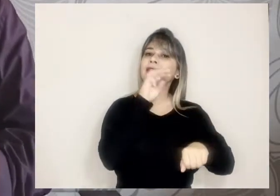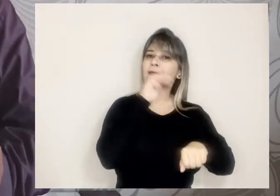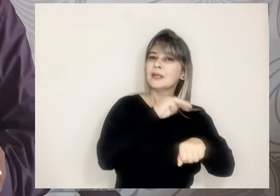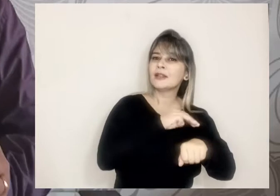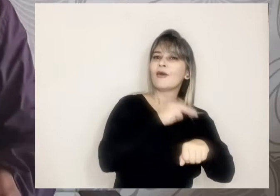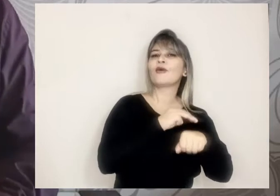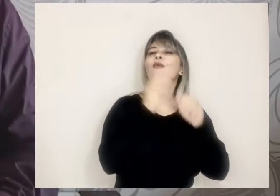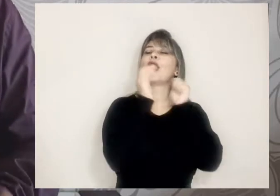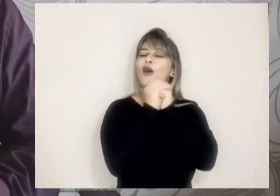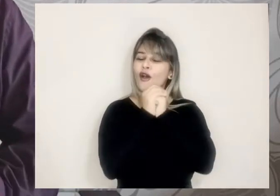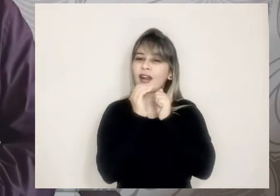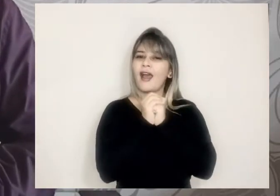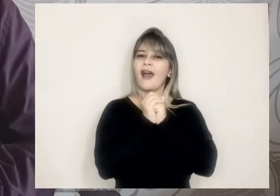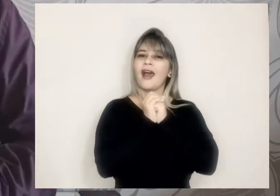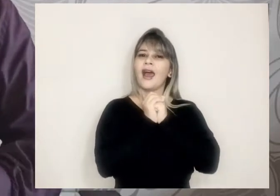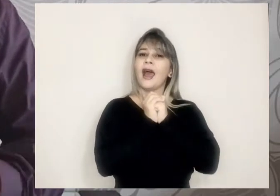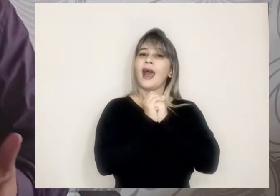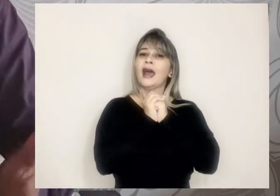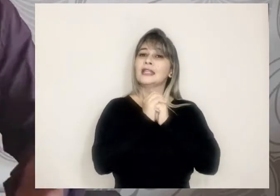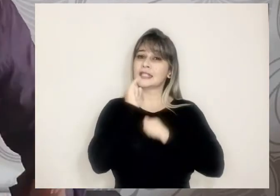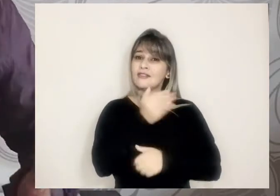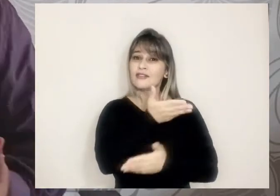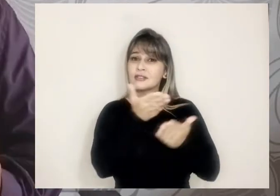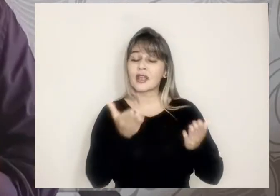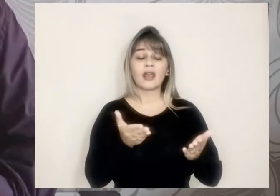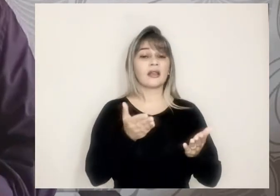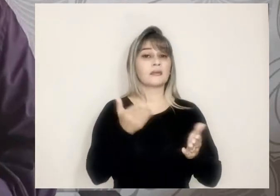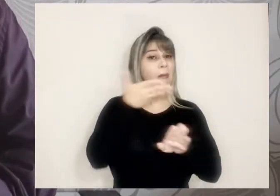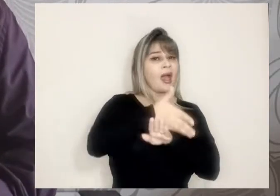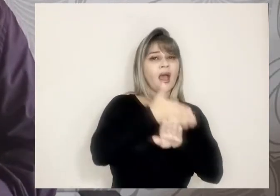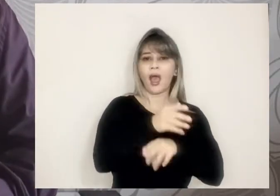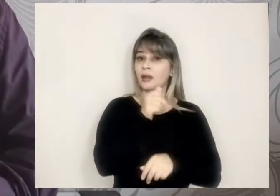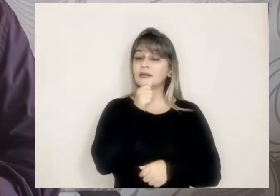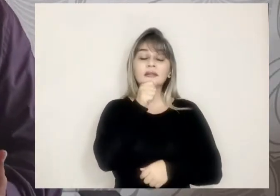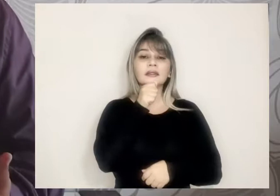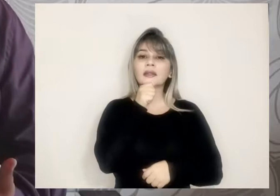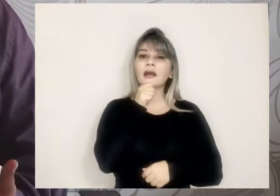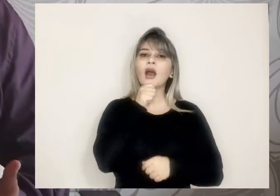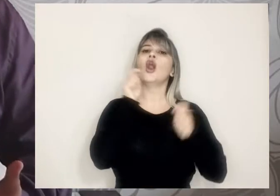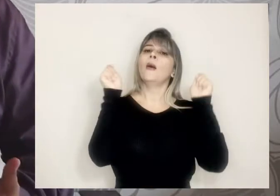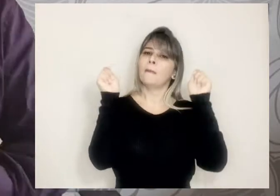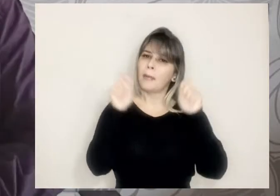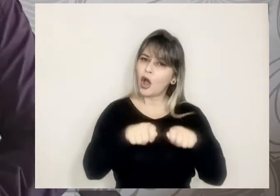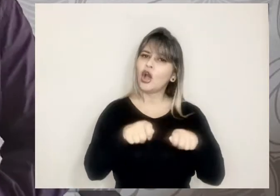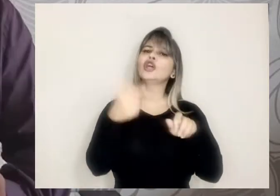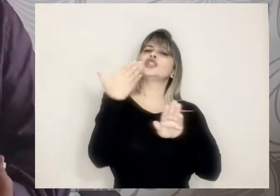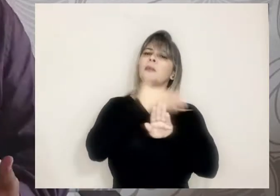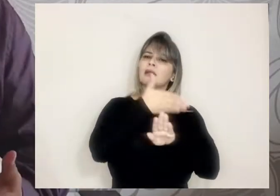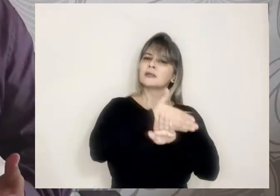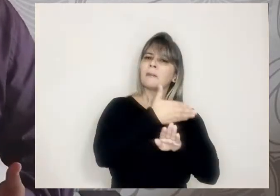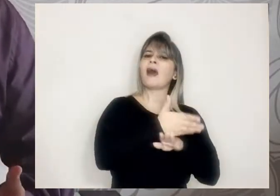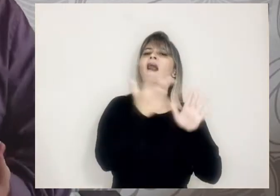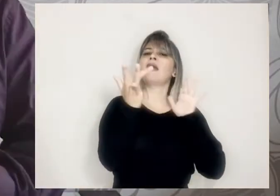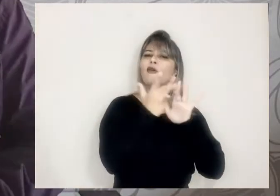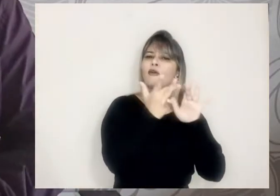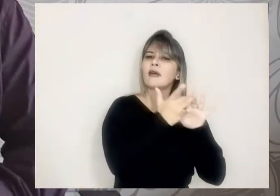a se manter firme e aqueles que ainda não estão nessa escala, que entrem, né?